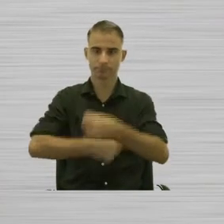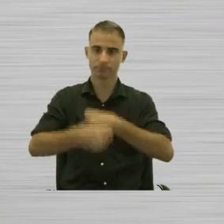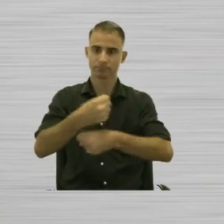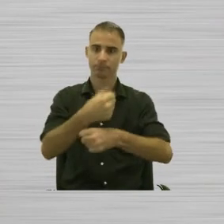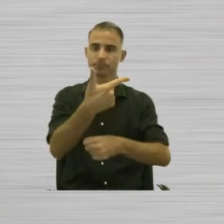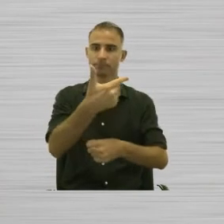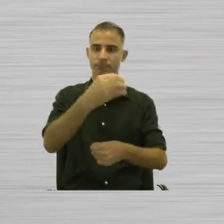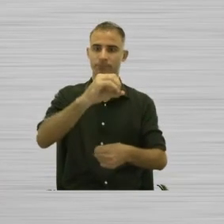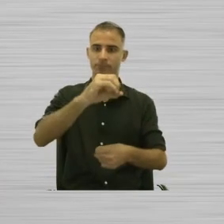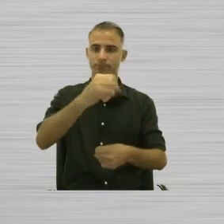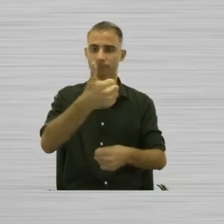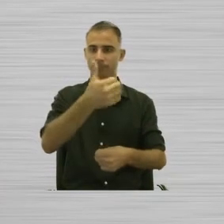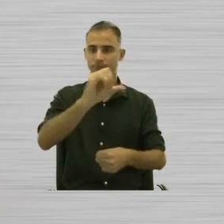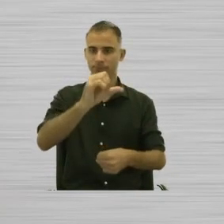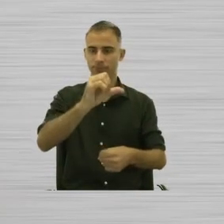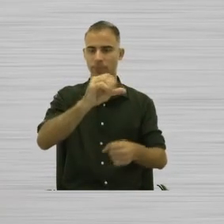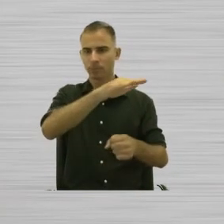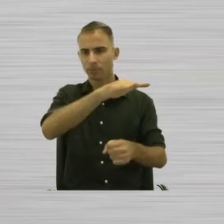6.507.283.